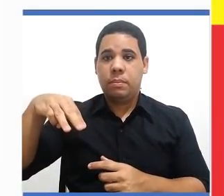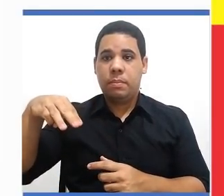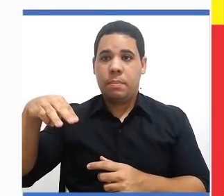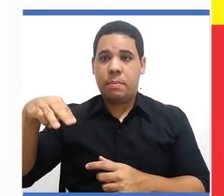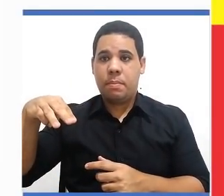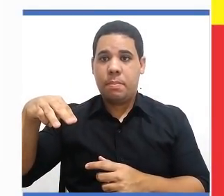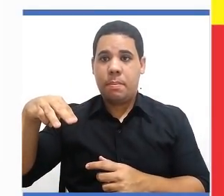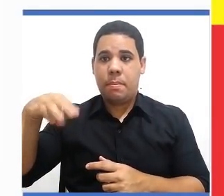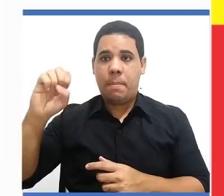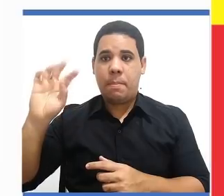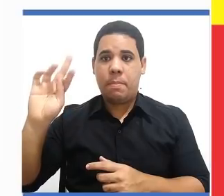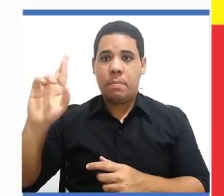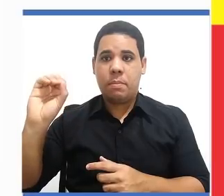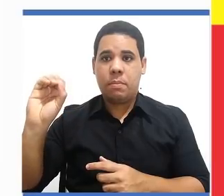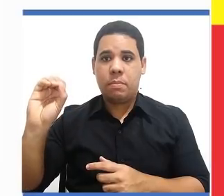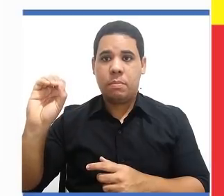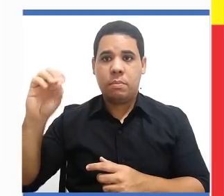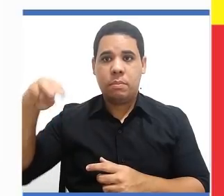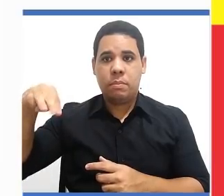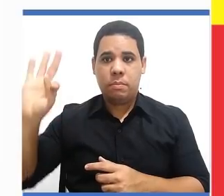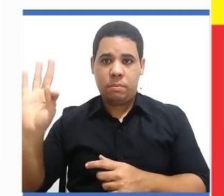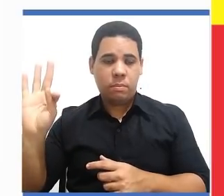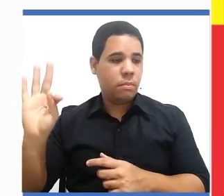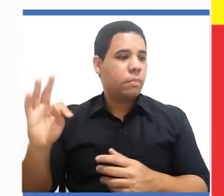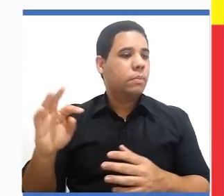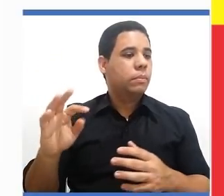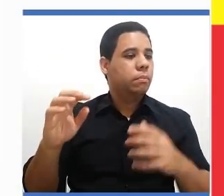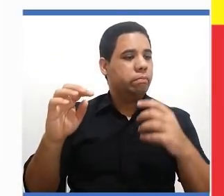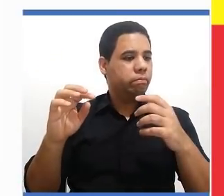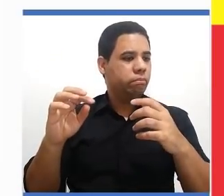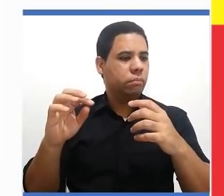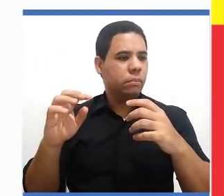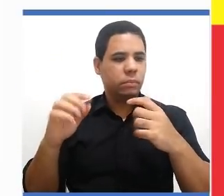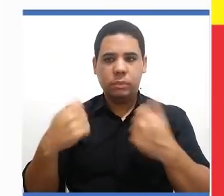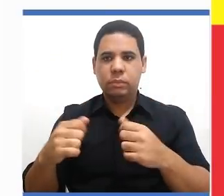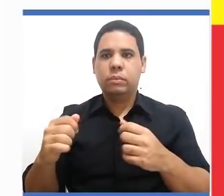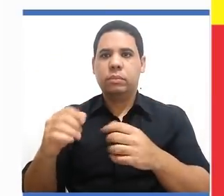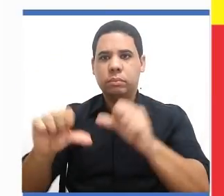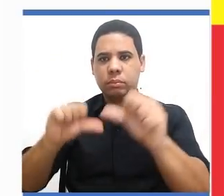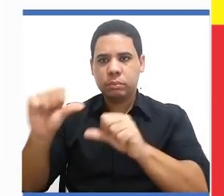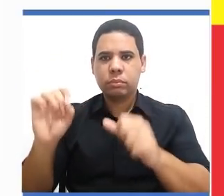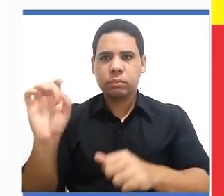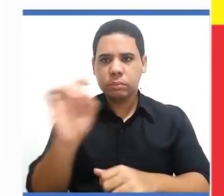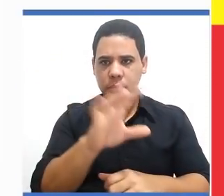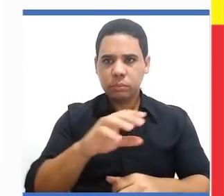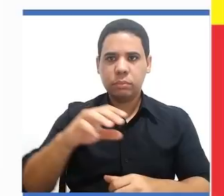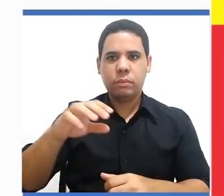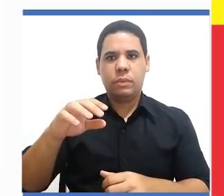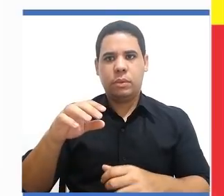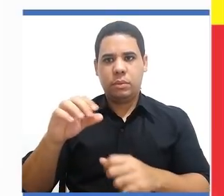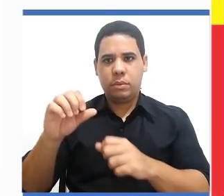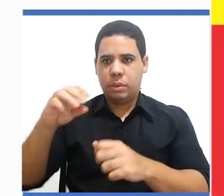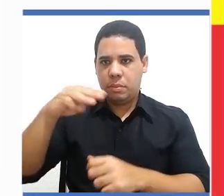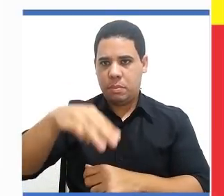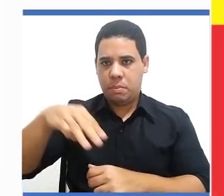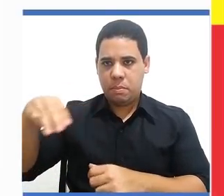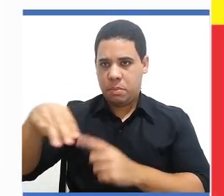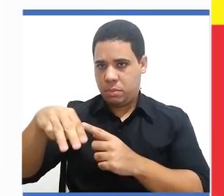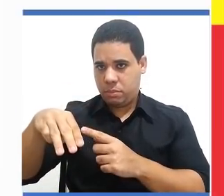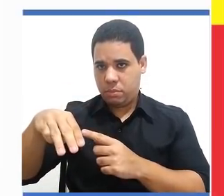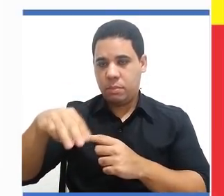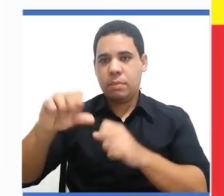metro, então você tem que transformar cada uma para metro. Então, você vai de